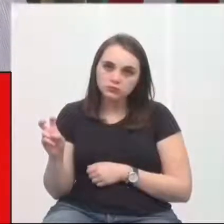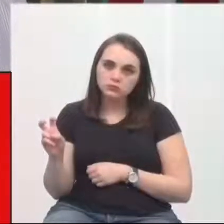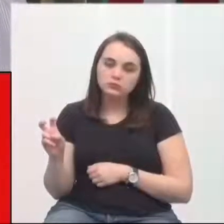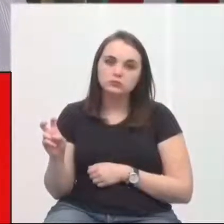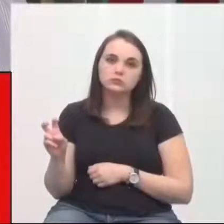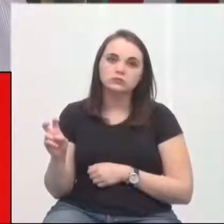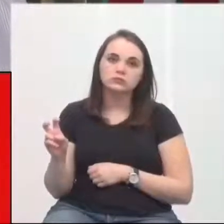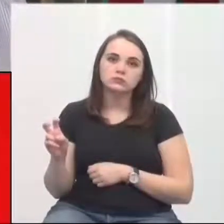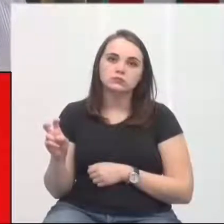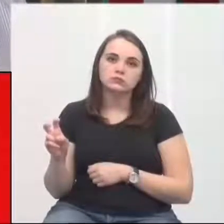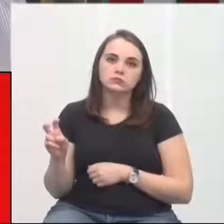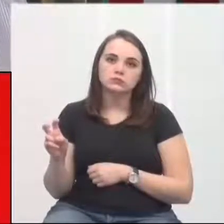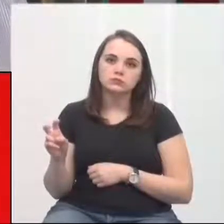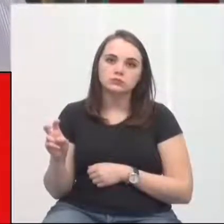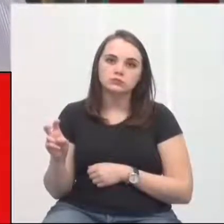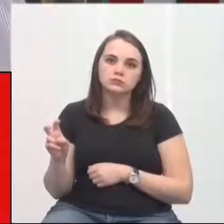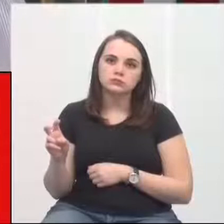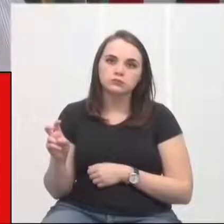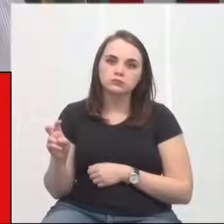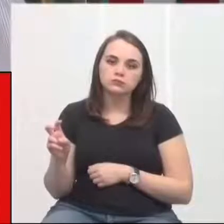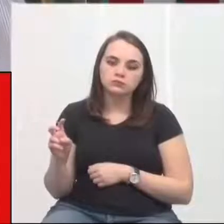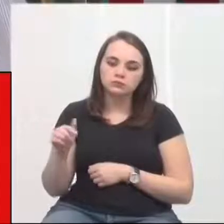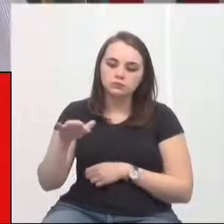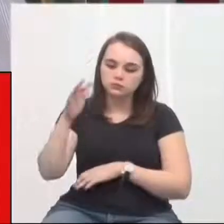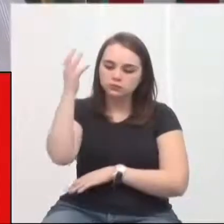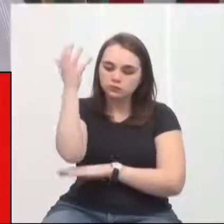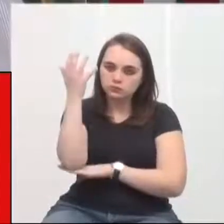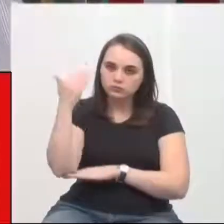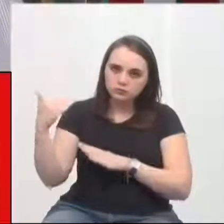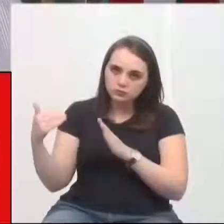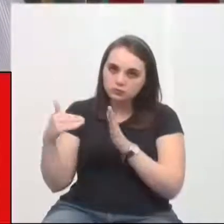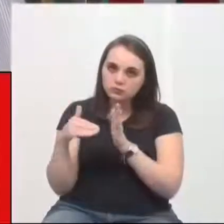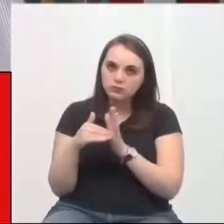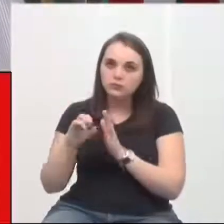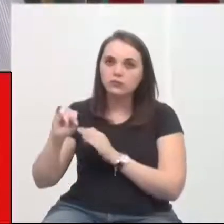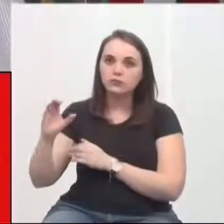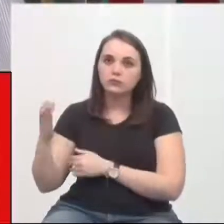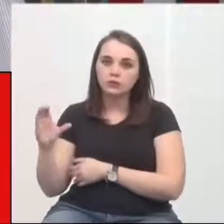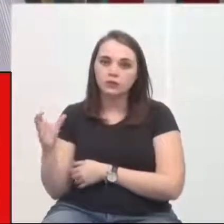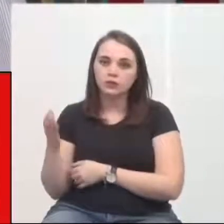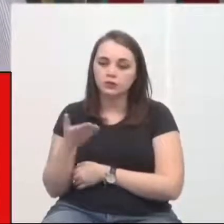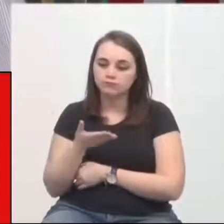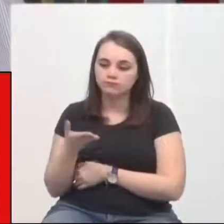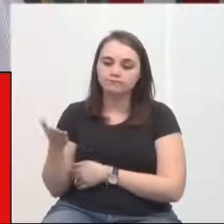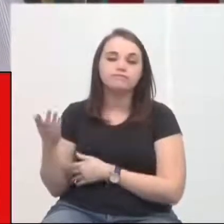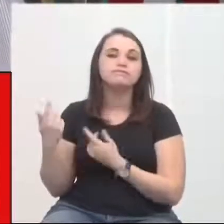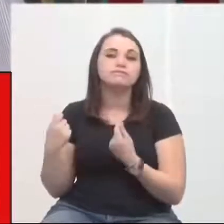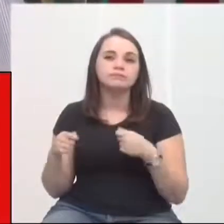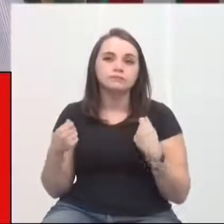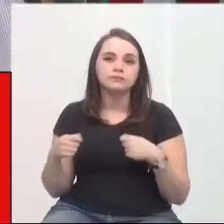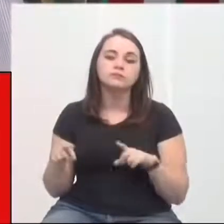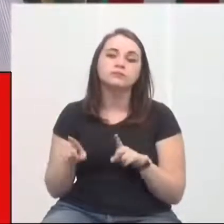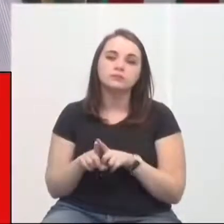Manente até o trevo que vai para a linha Batista, para o Den Bosque, aquilo ali também é